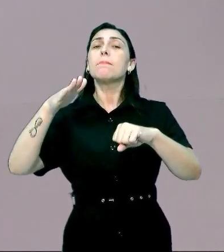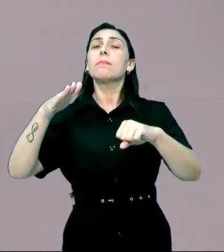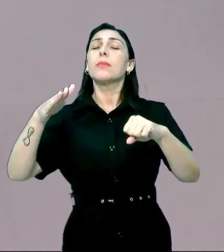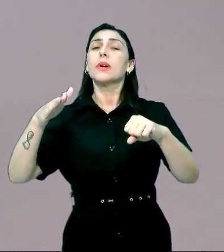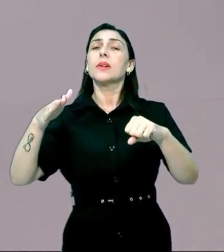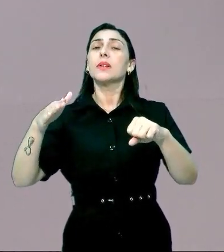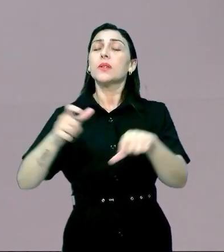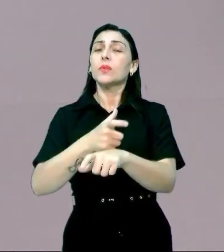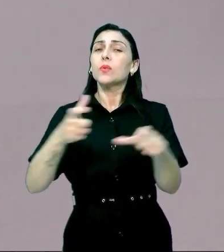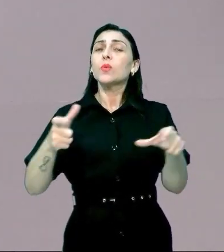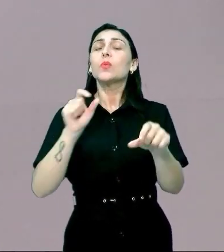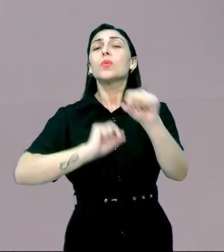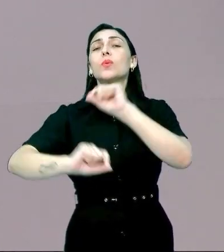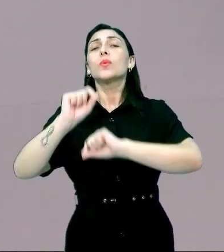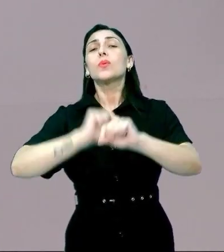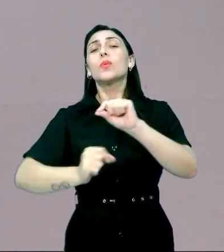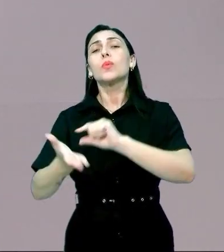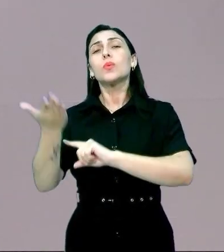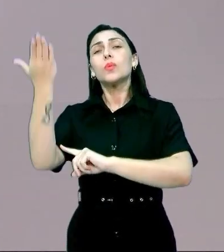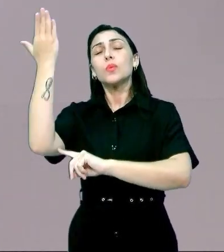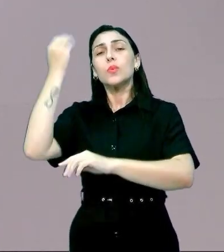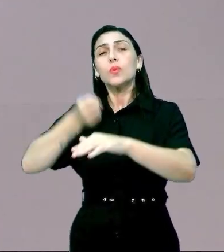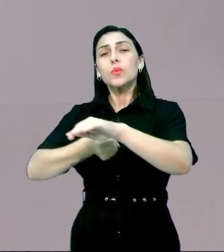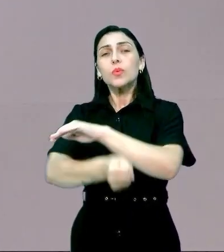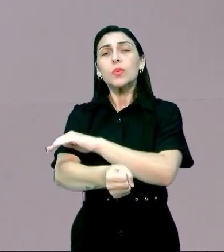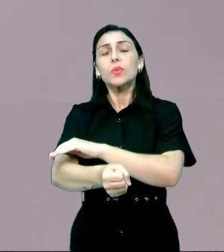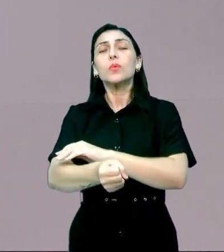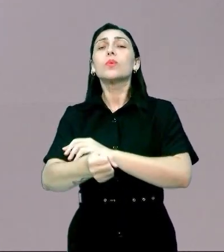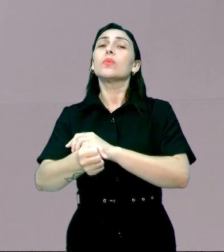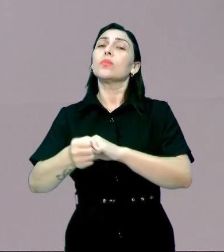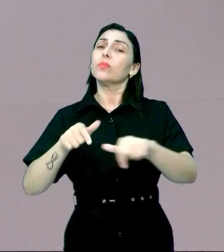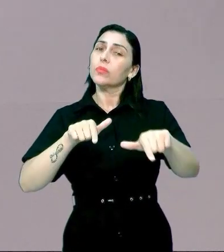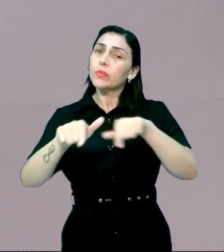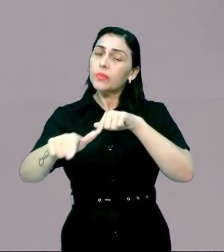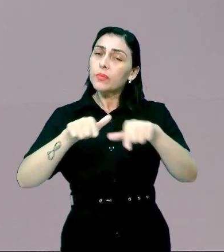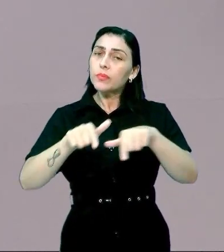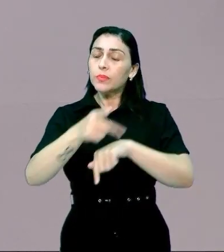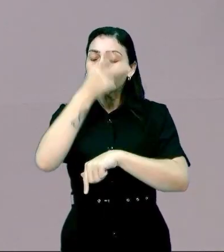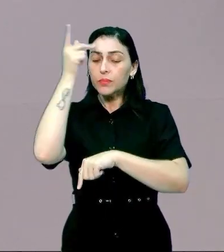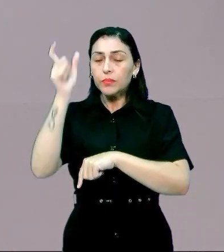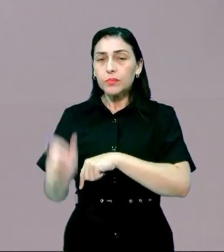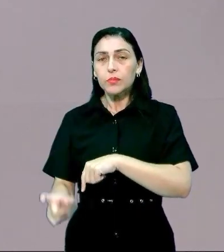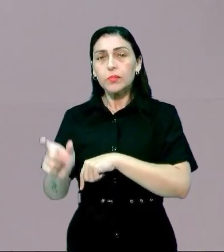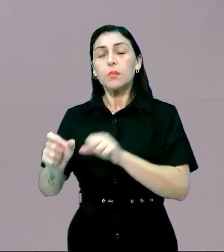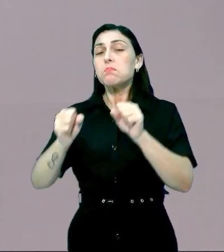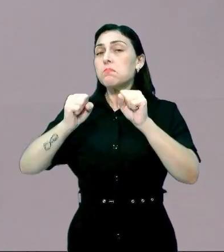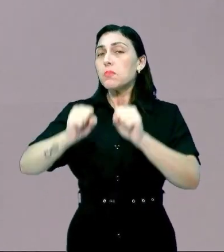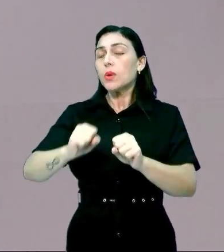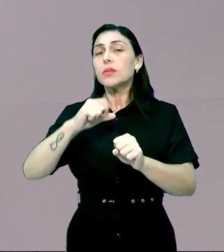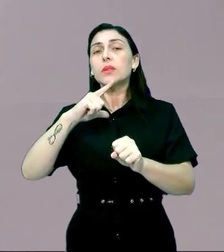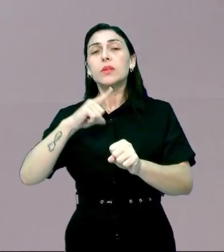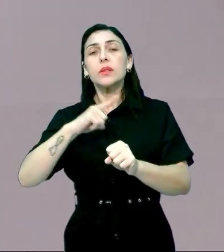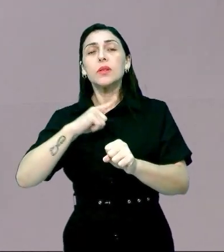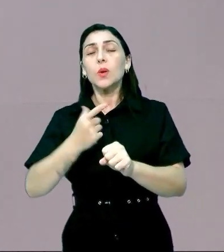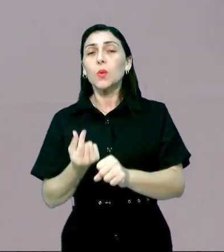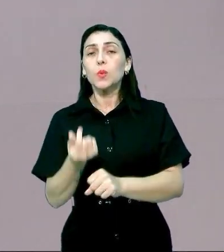complexa no que diz respeito à inserção do indivíduo no mercado de trabalho para que ele possa ter o